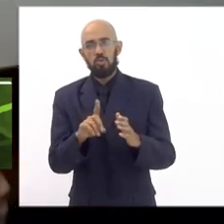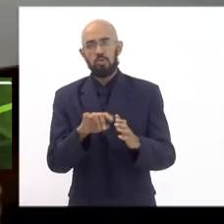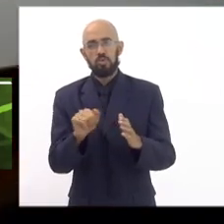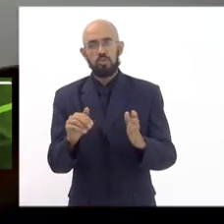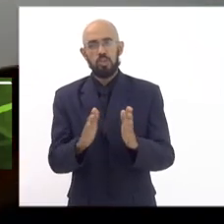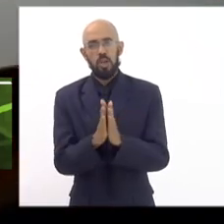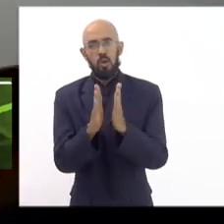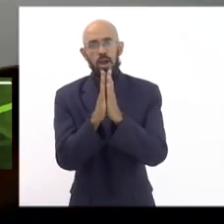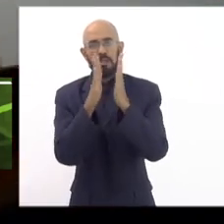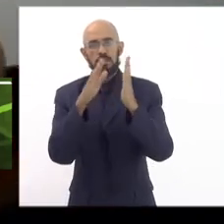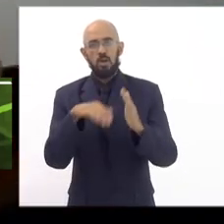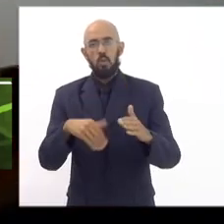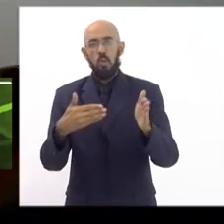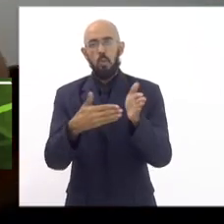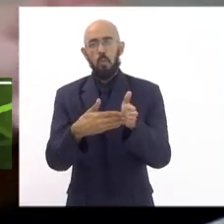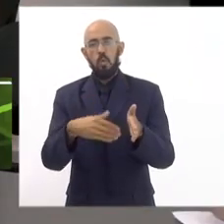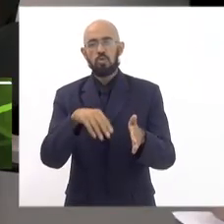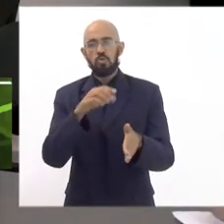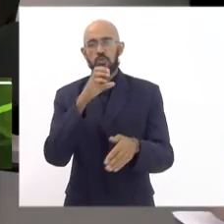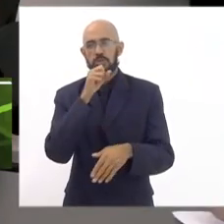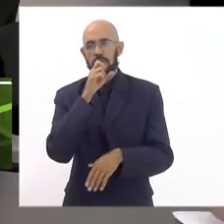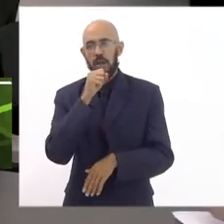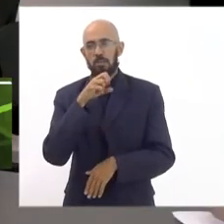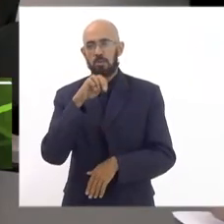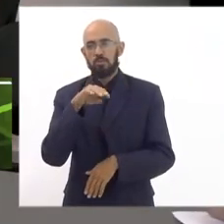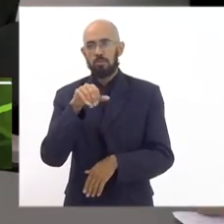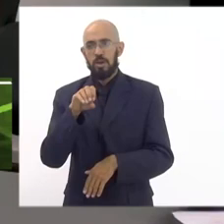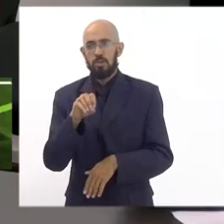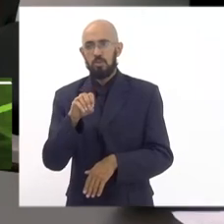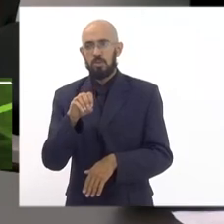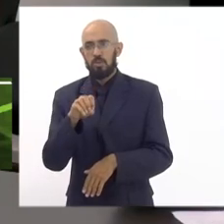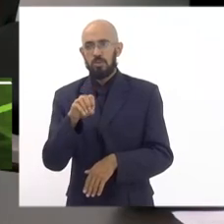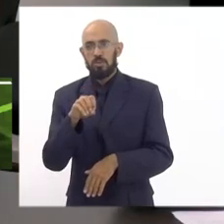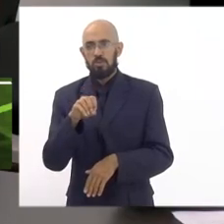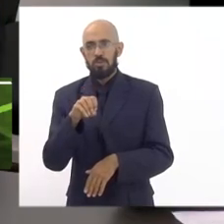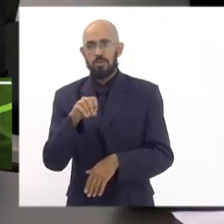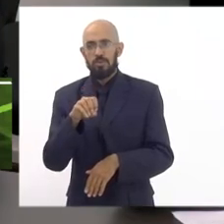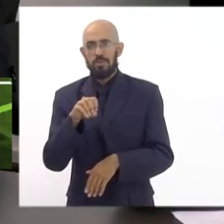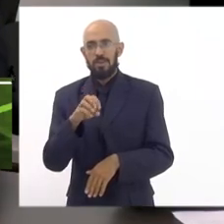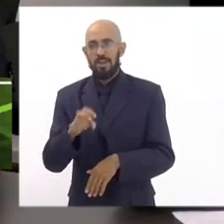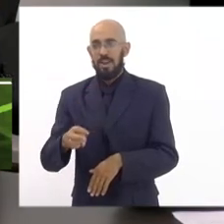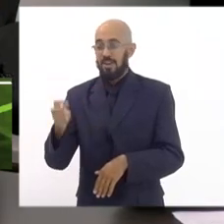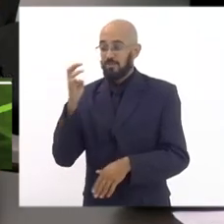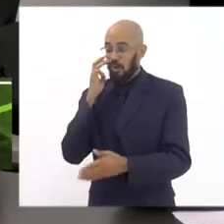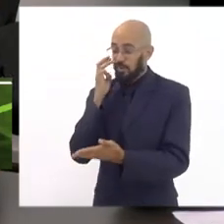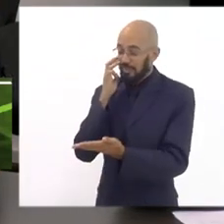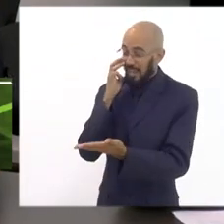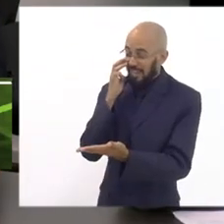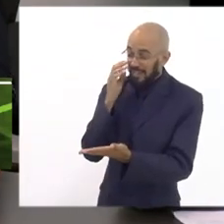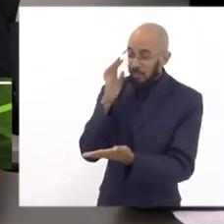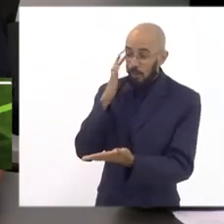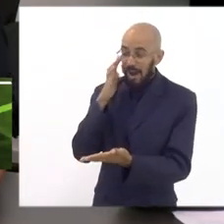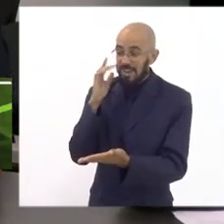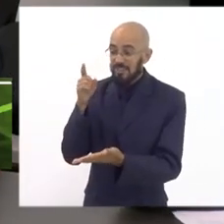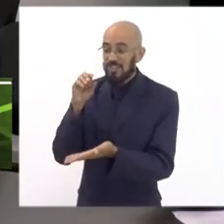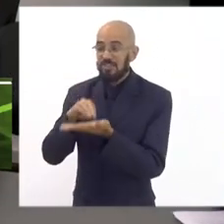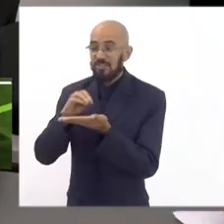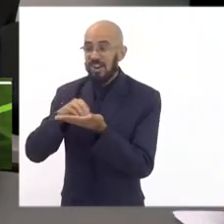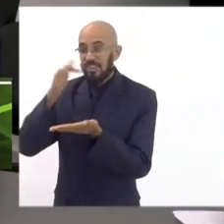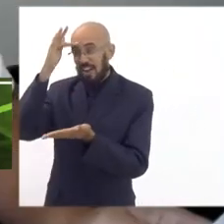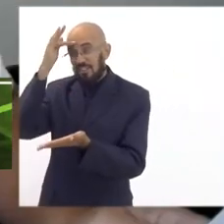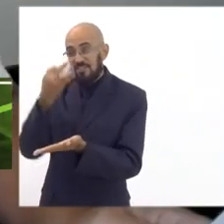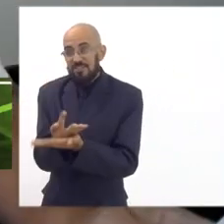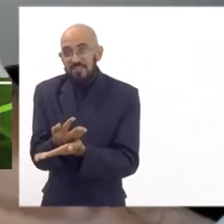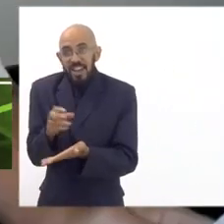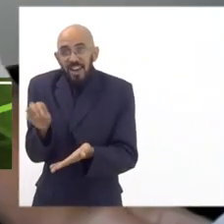sábado do mês de maio. Deputado Valdec, acho que Vossa Excelência está com pouca fé ou ora pouco, porque eu quero criar a semana